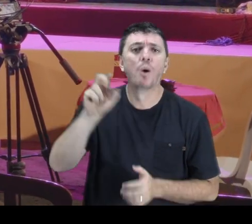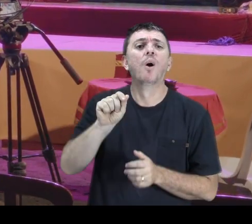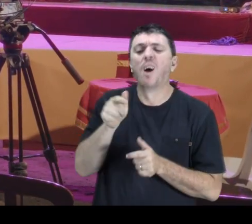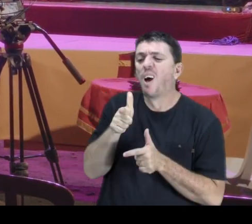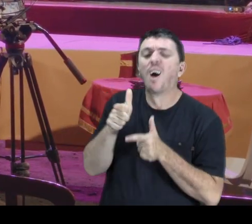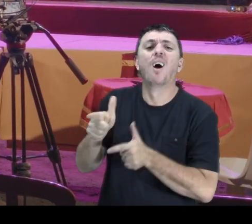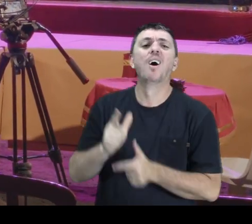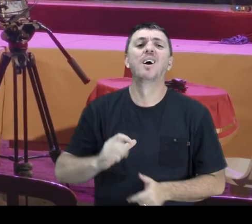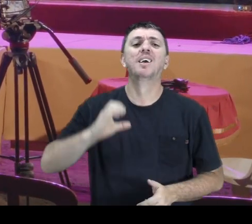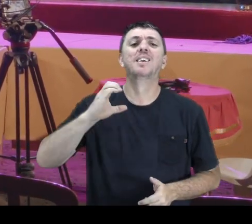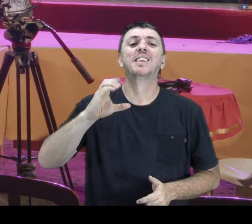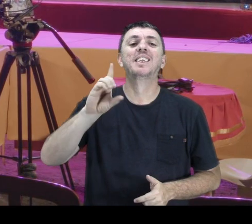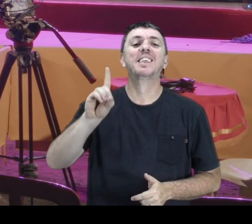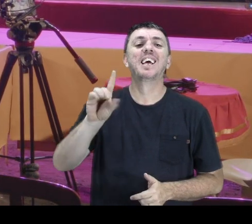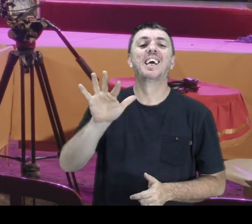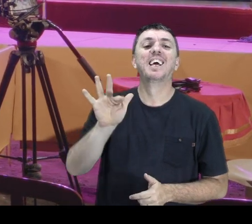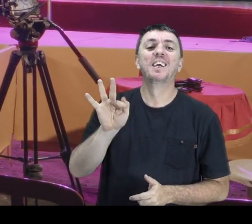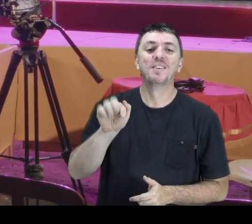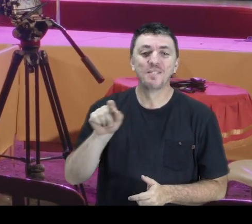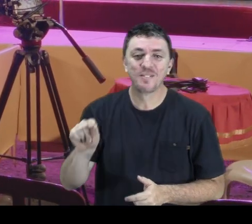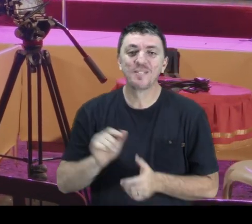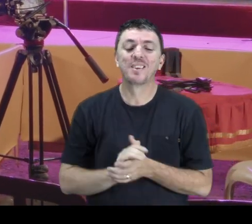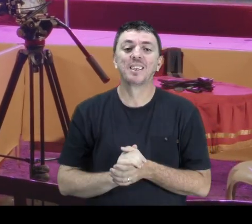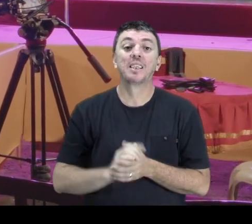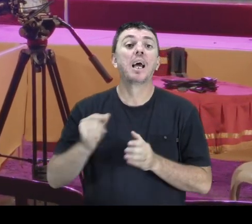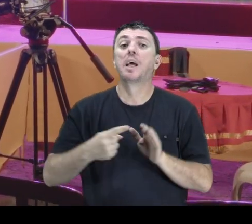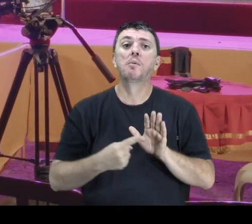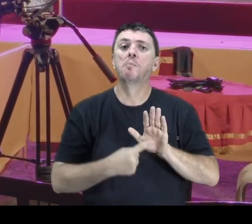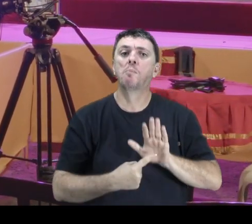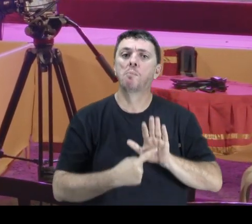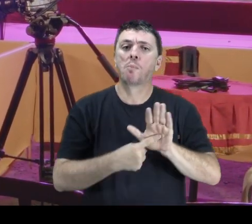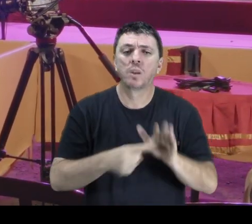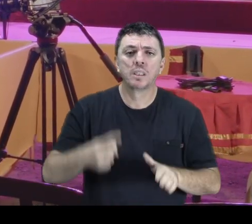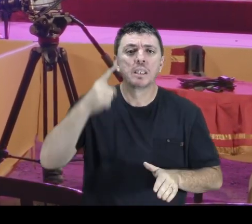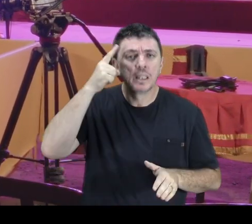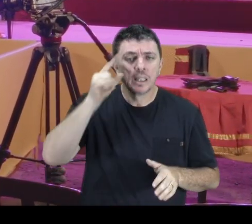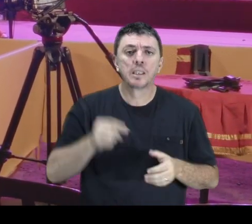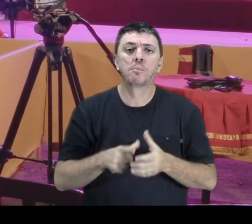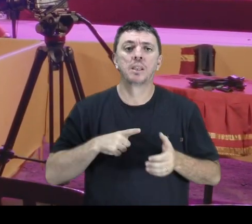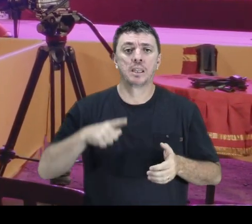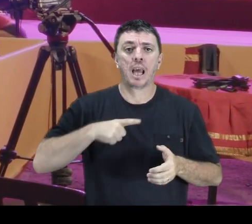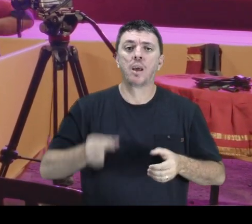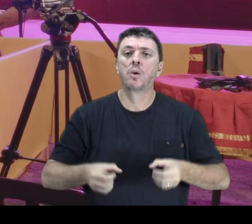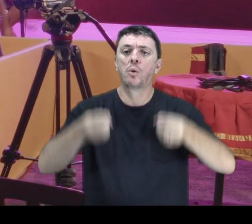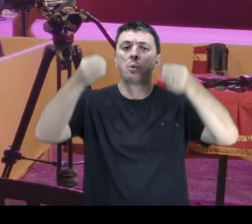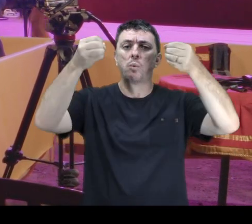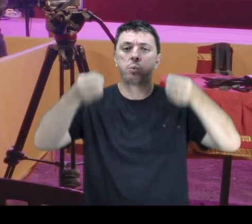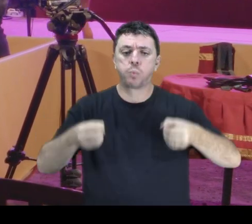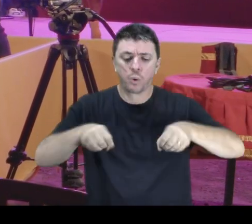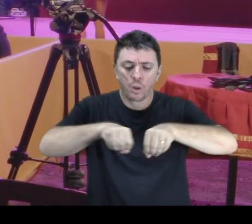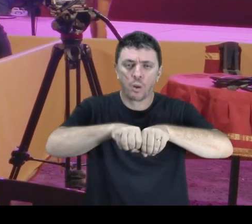ia fazer espetáculo, que ele fazia o dobro trapézio, e a gente brincava porque na época ele fazia o